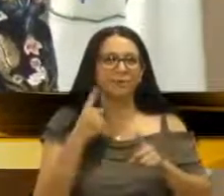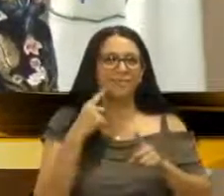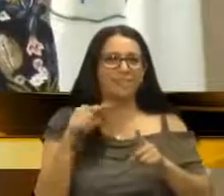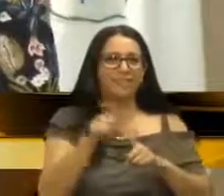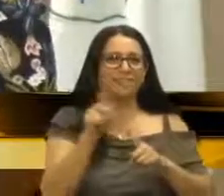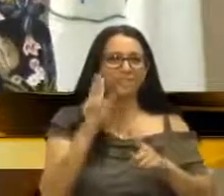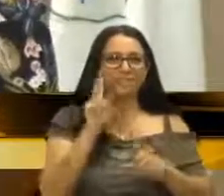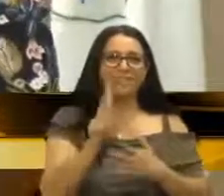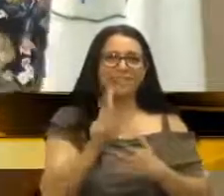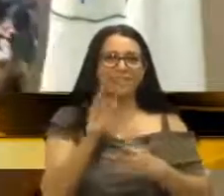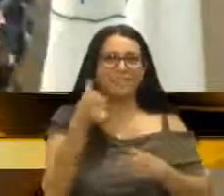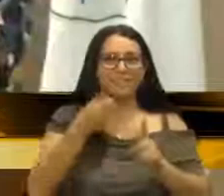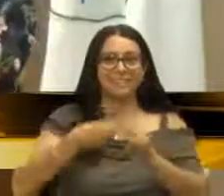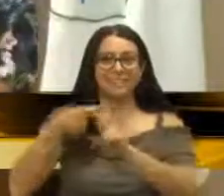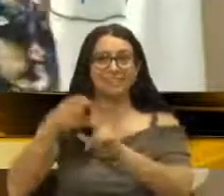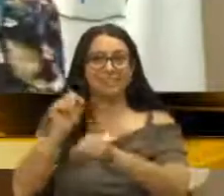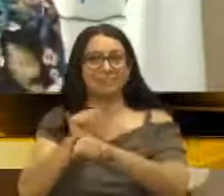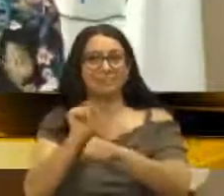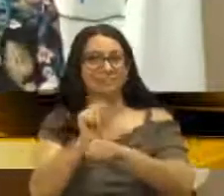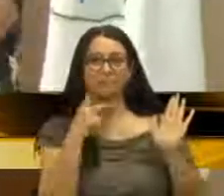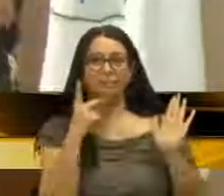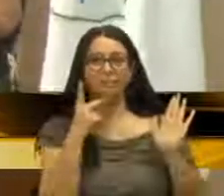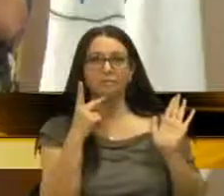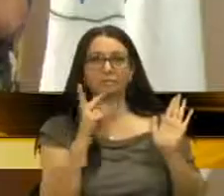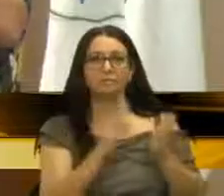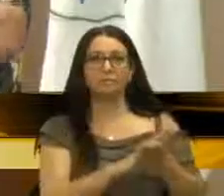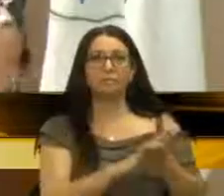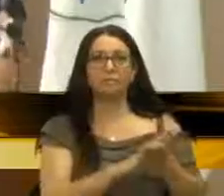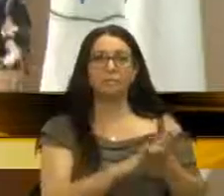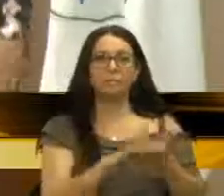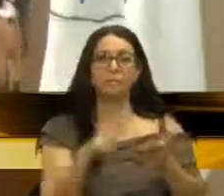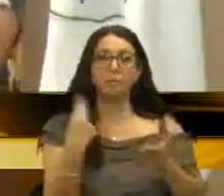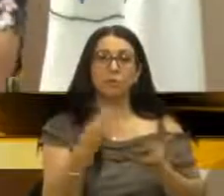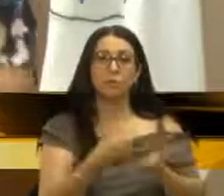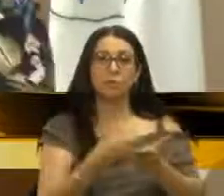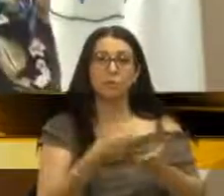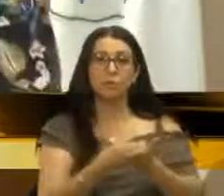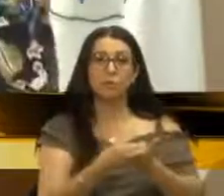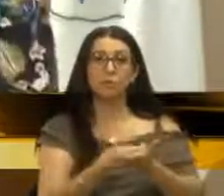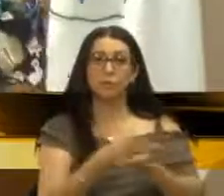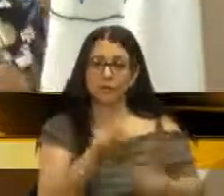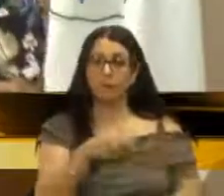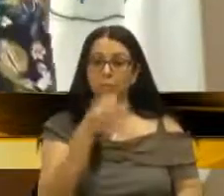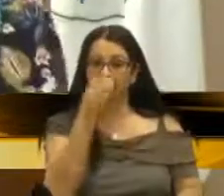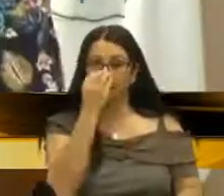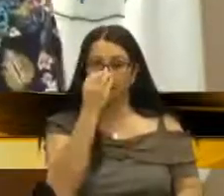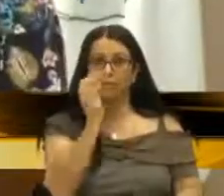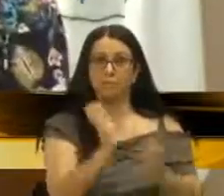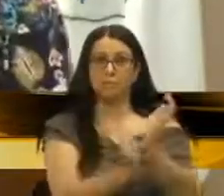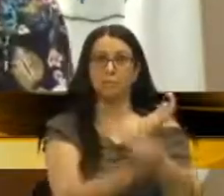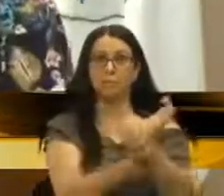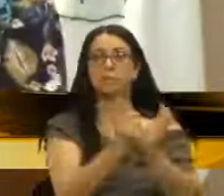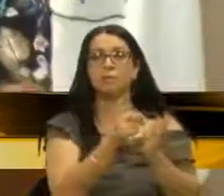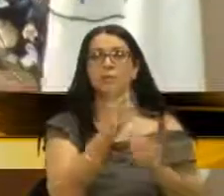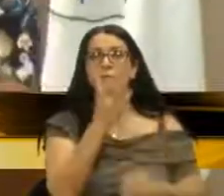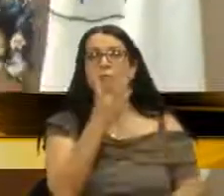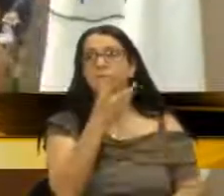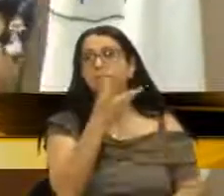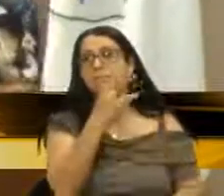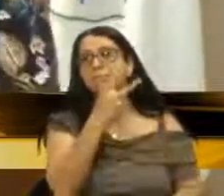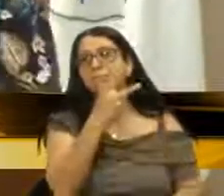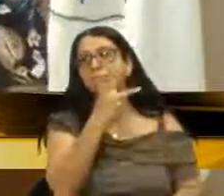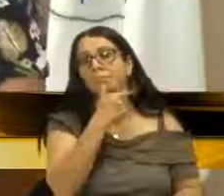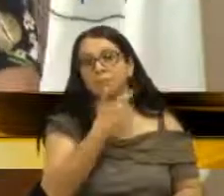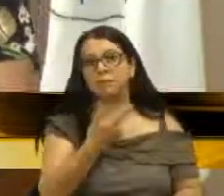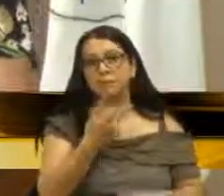mês é muita esperando uma uma peça e cobrando essa palhaçada essa burocracia que demora tanto